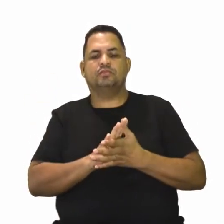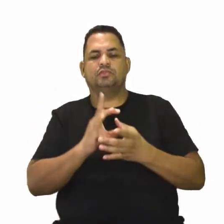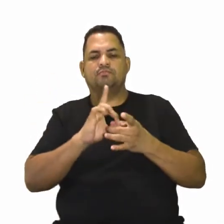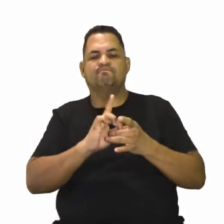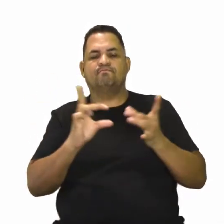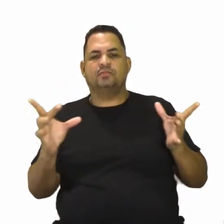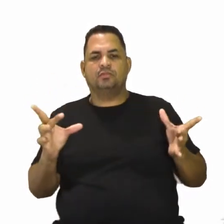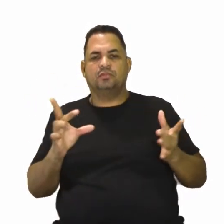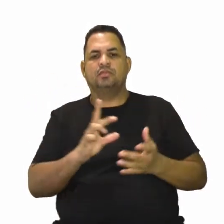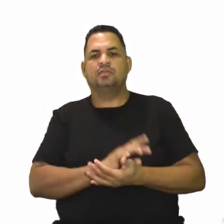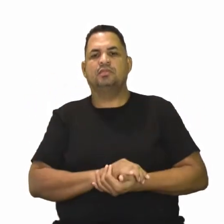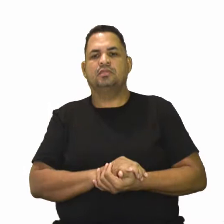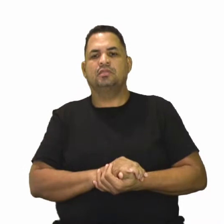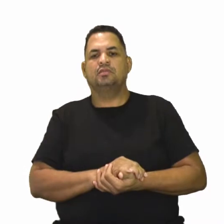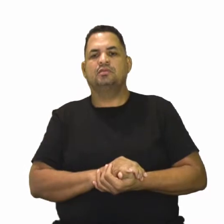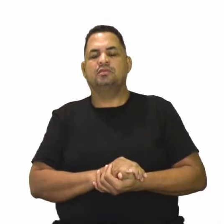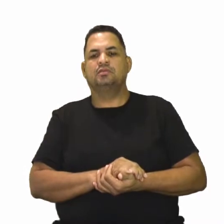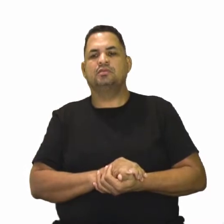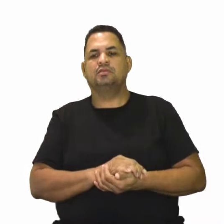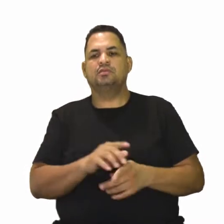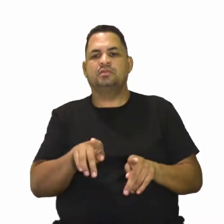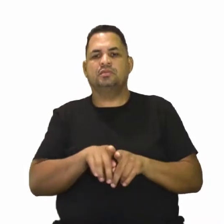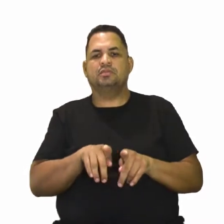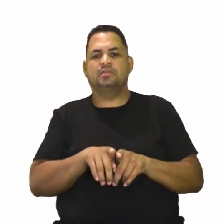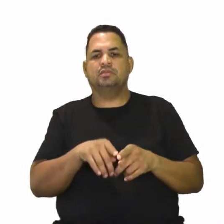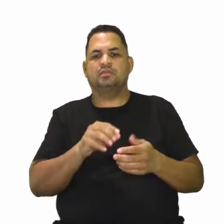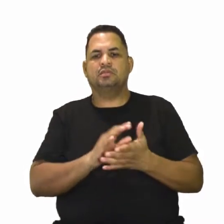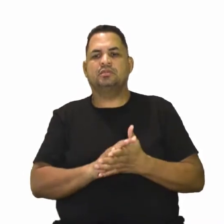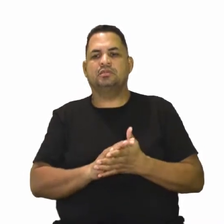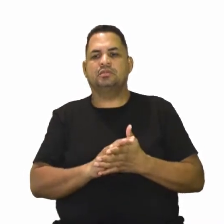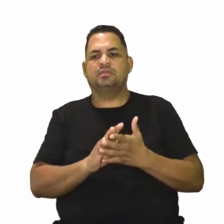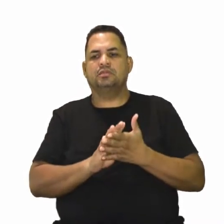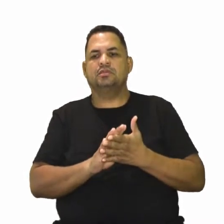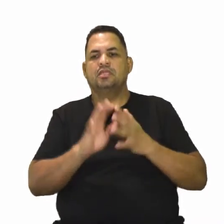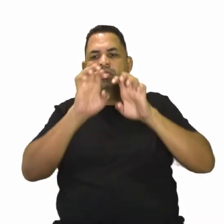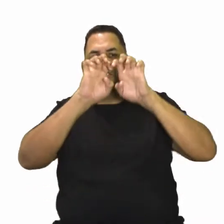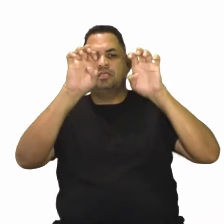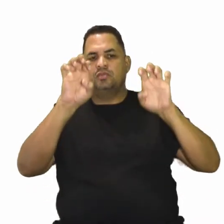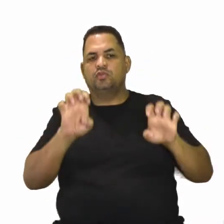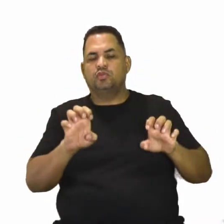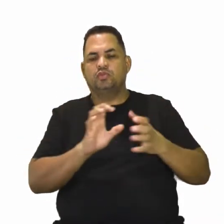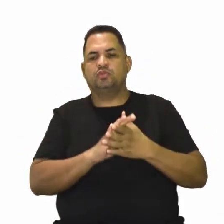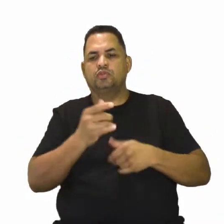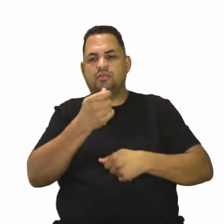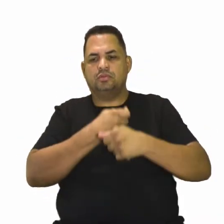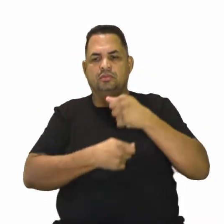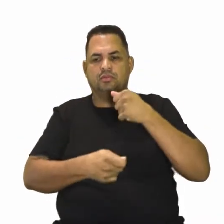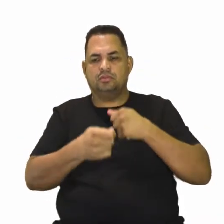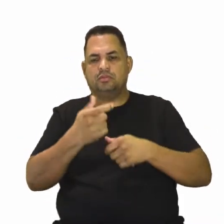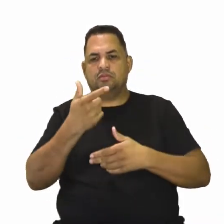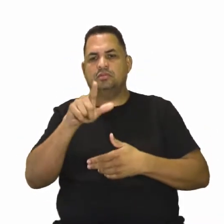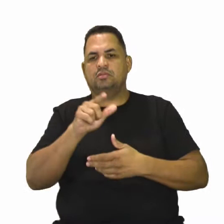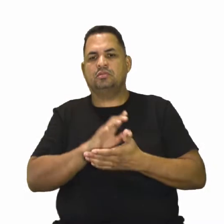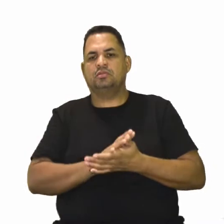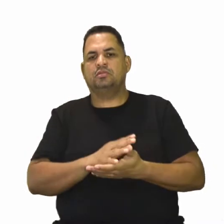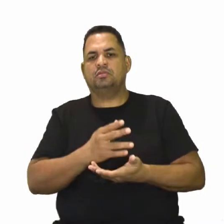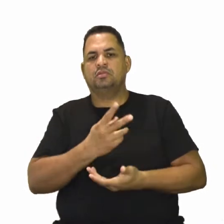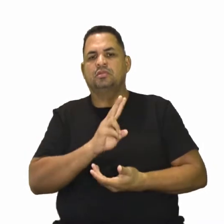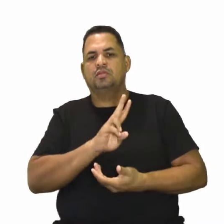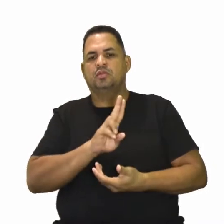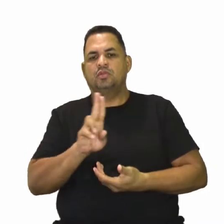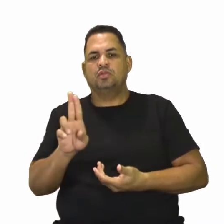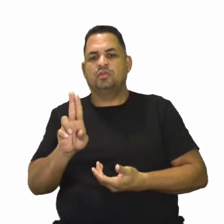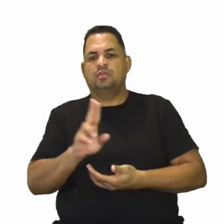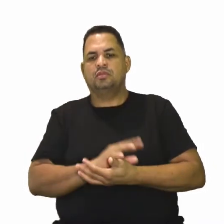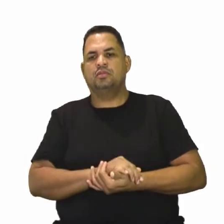democrático. E, por outro lado, nós temos essa reestruturação econômica que foi chamada de, vamos aqui para o nome maior que eu coloquei